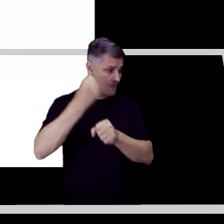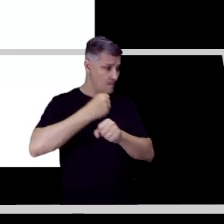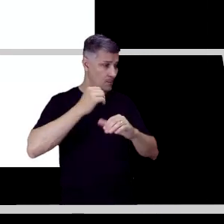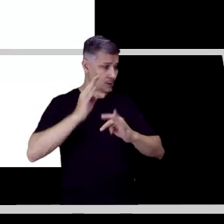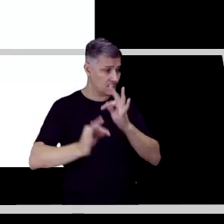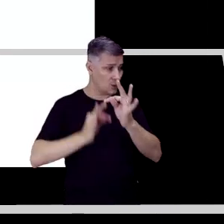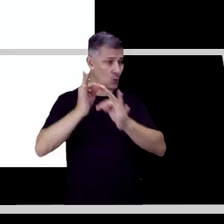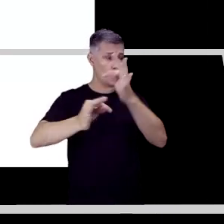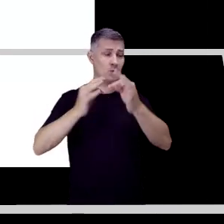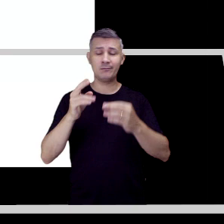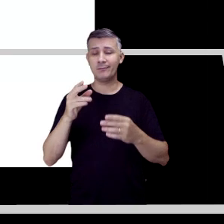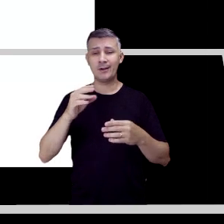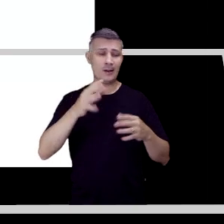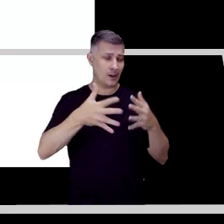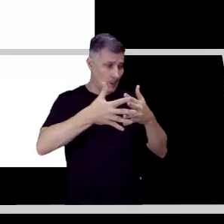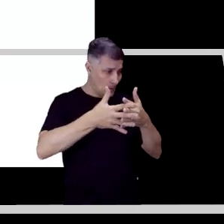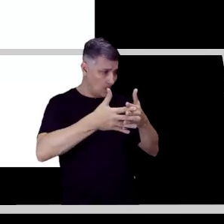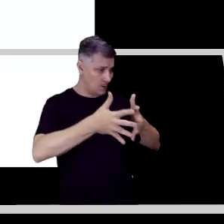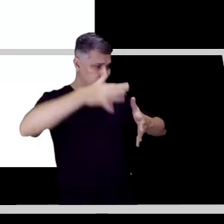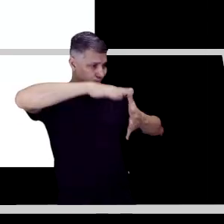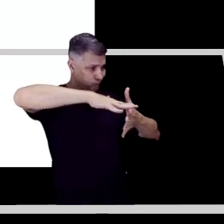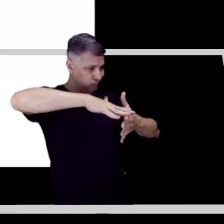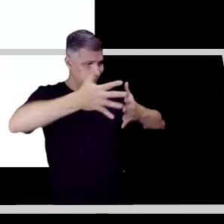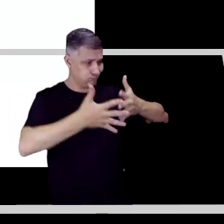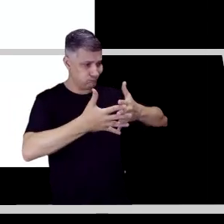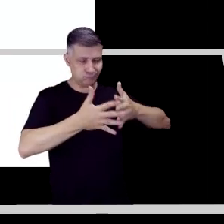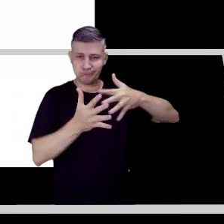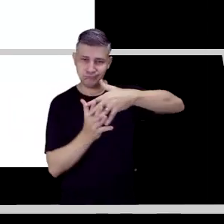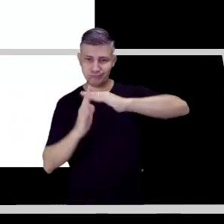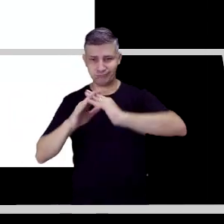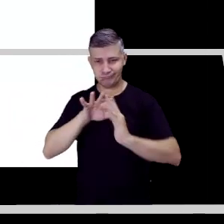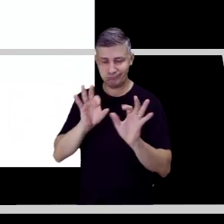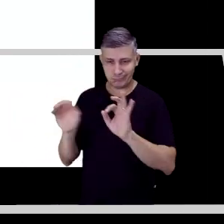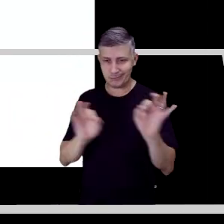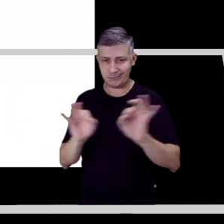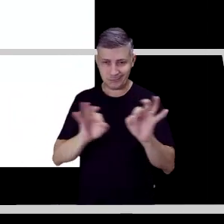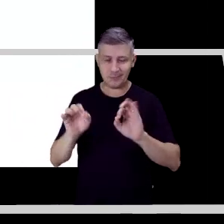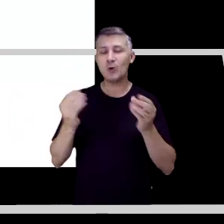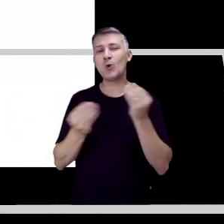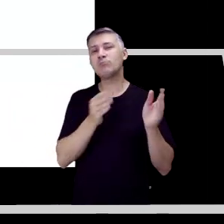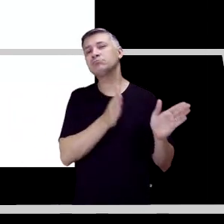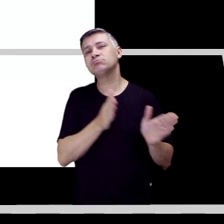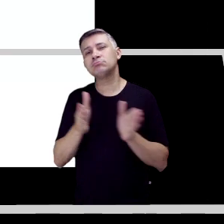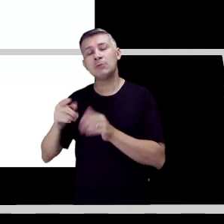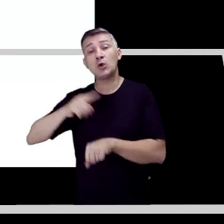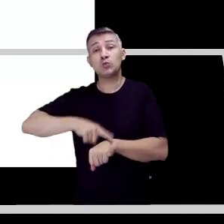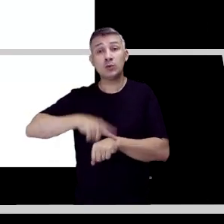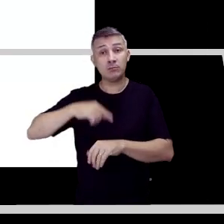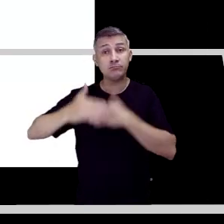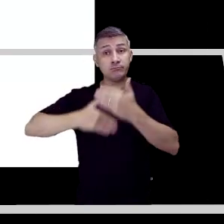concreto em si como tecnologia ocorre, mas sim como a montagem desses elementos ocorre e como ela é organizada no